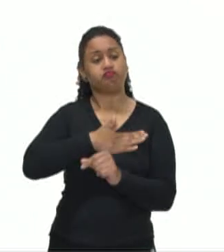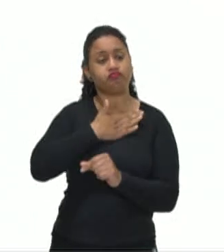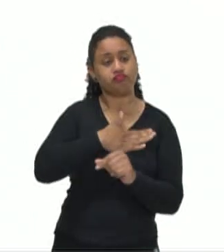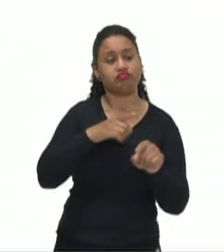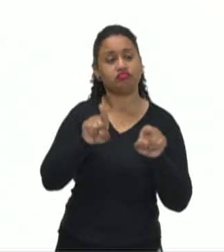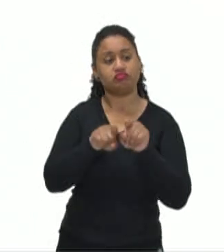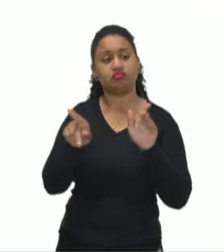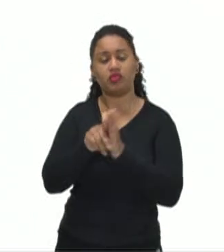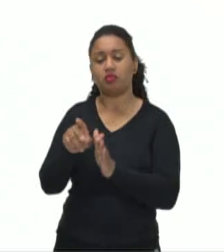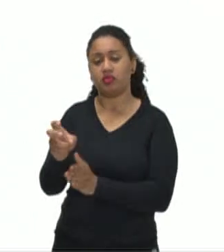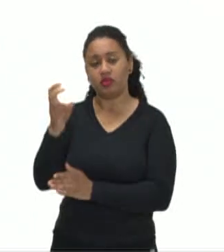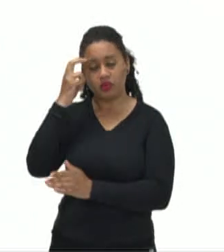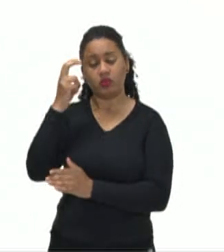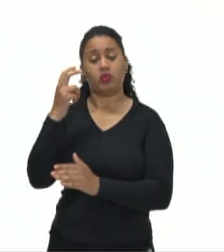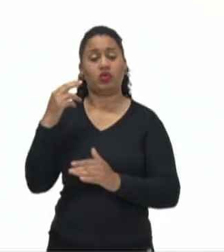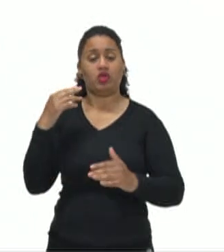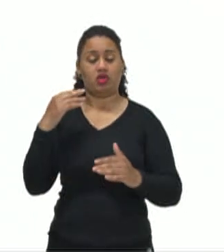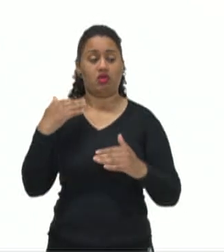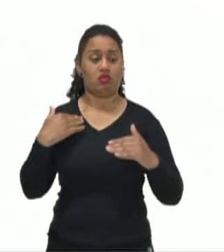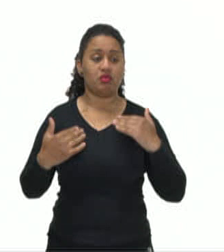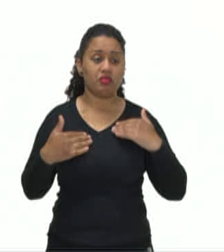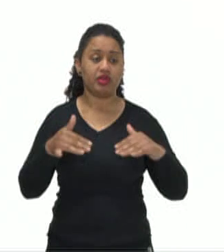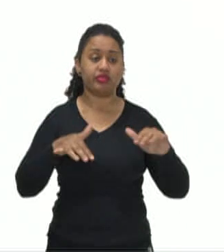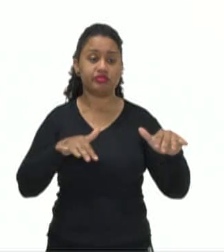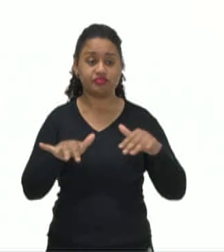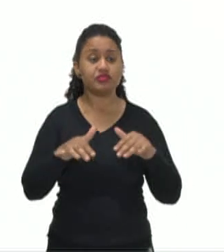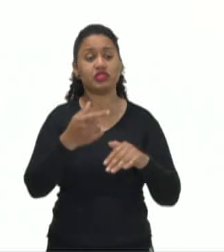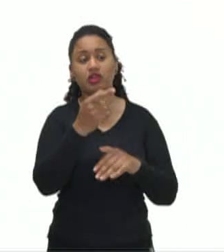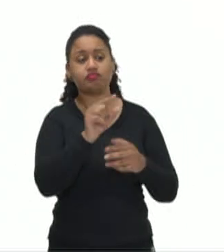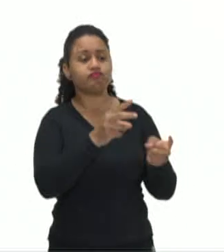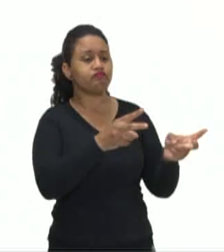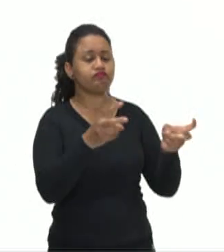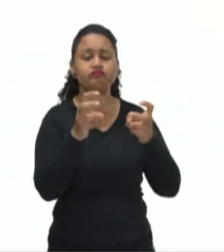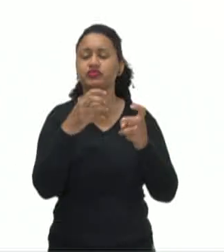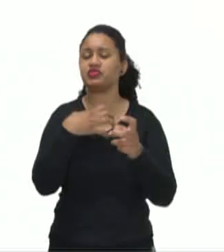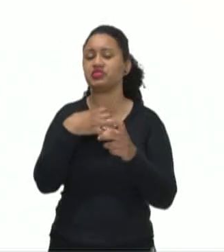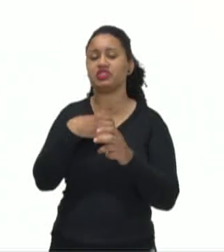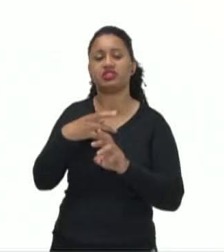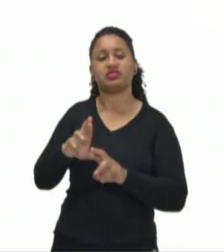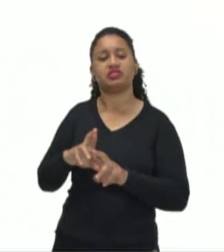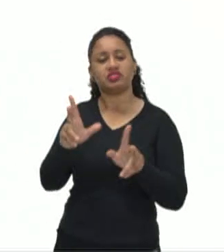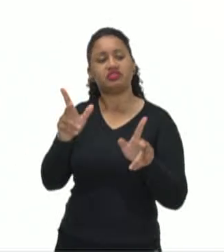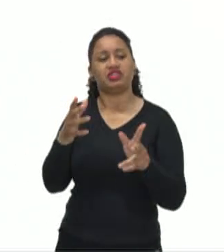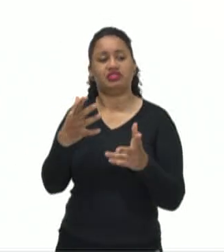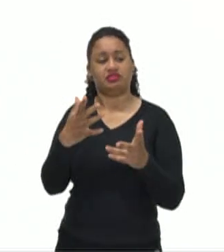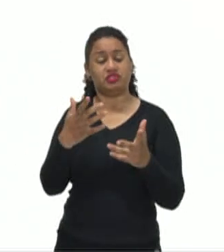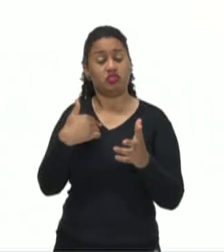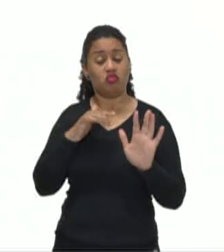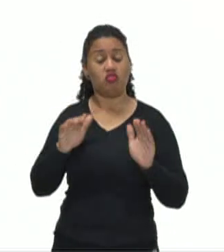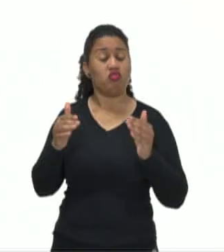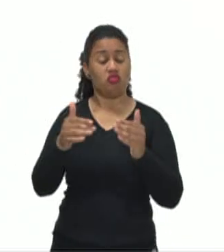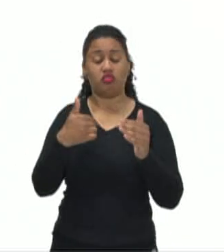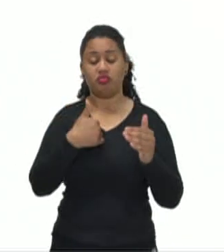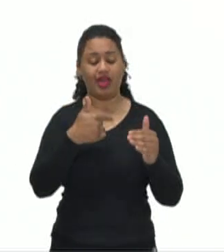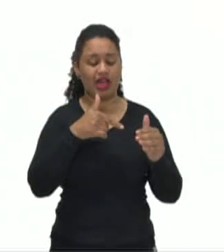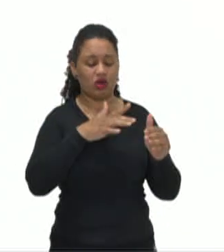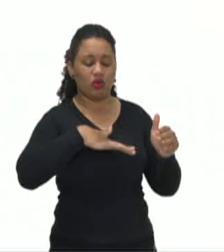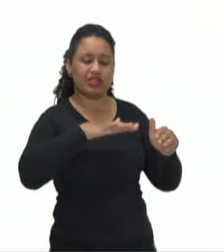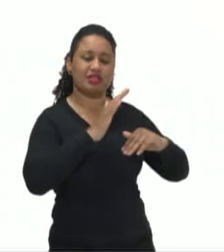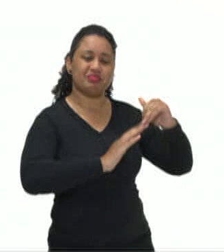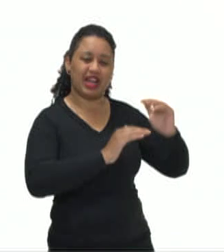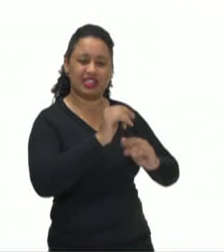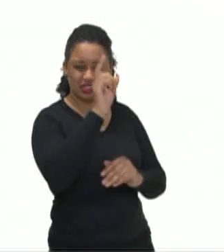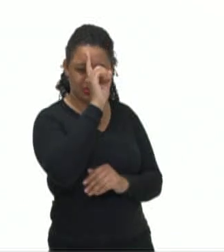da cultura corporal de movimento a outra visão, um outro estilo de vida fora do cotidiano,